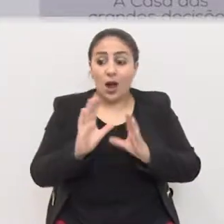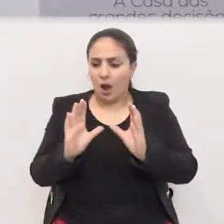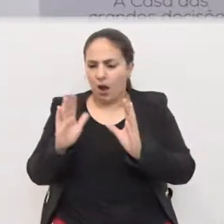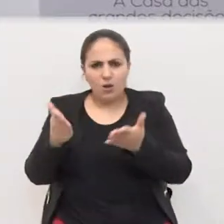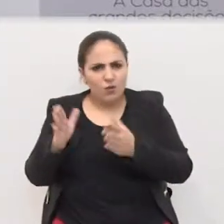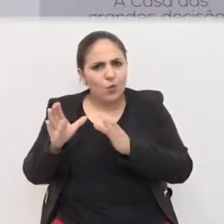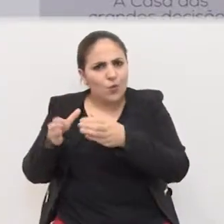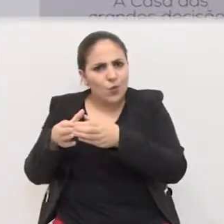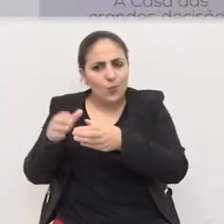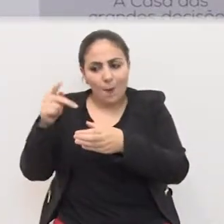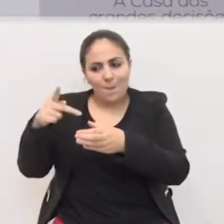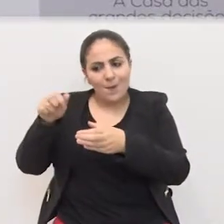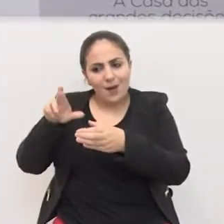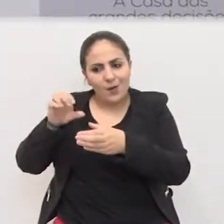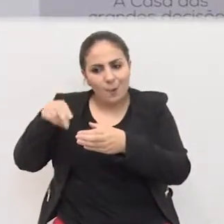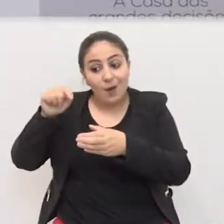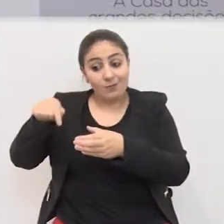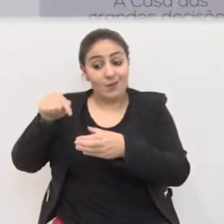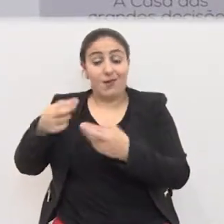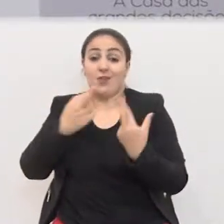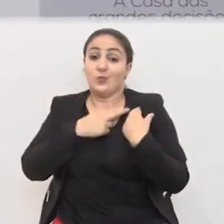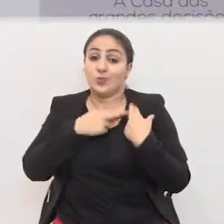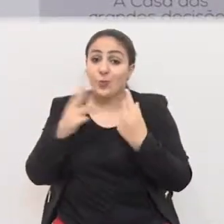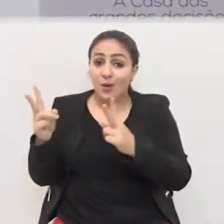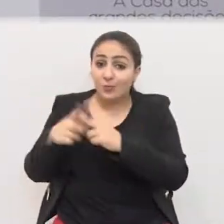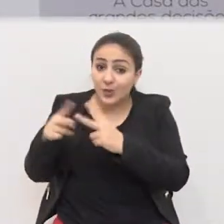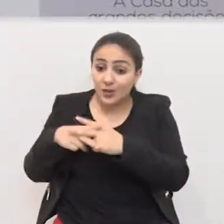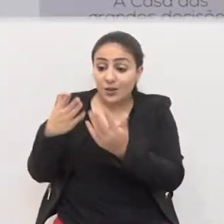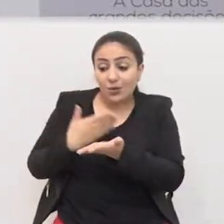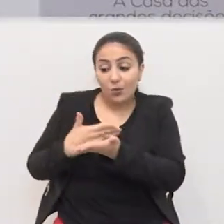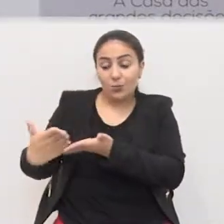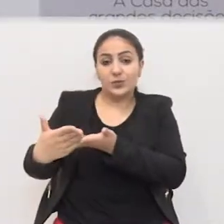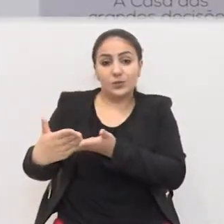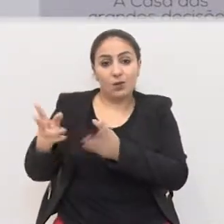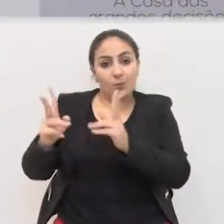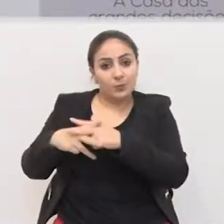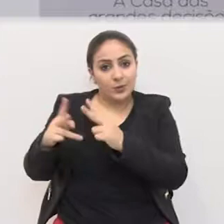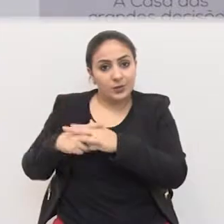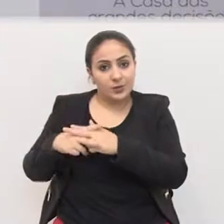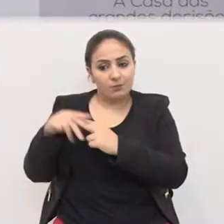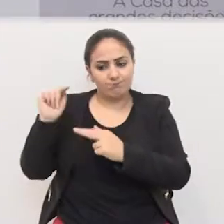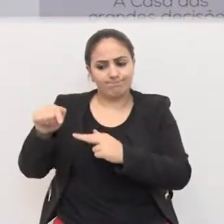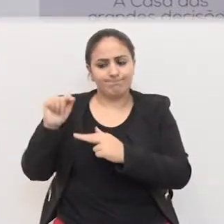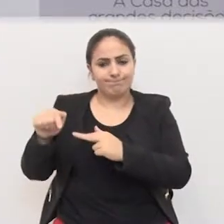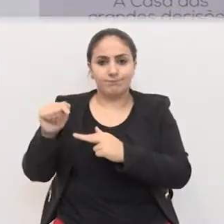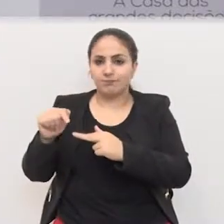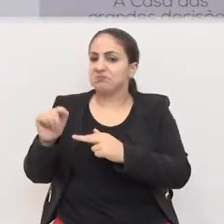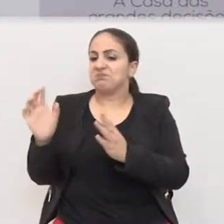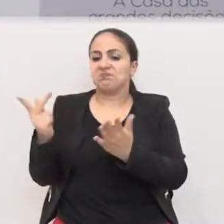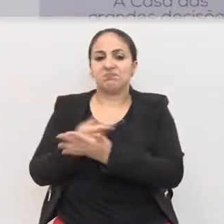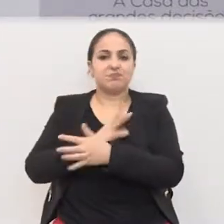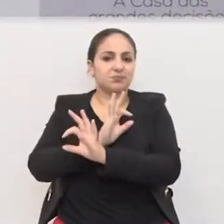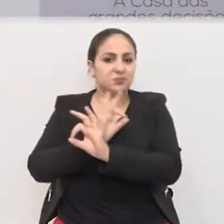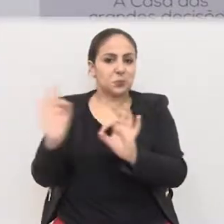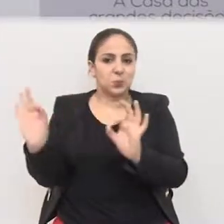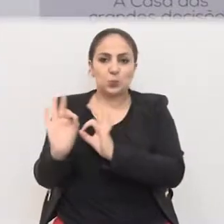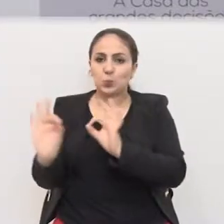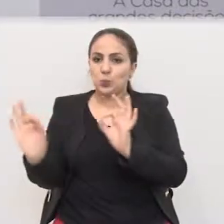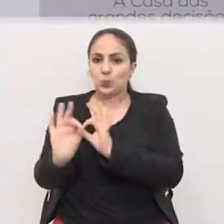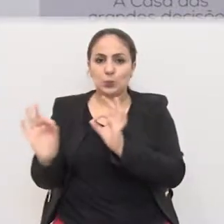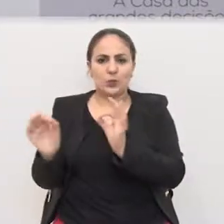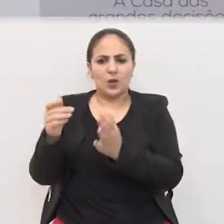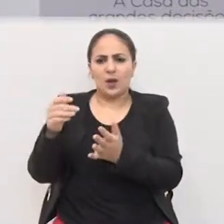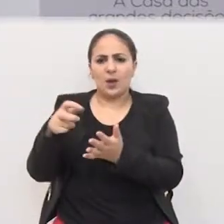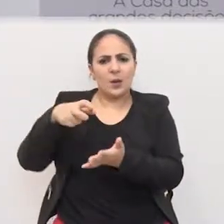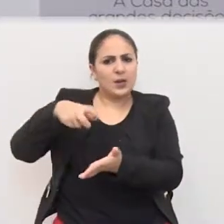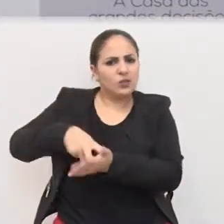A equipe do Parobé, que começou toda a agressão, como eu falei, que existem imagens da equipe começando a agressão, não sofreu nenhum tipo